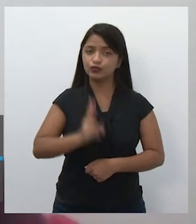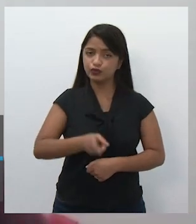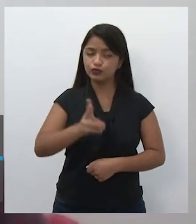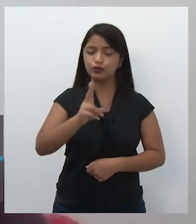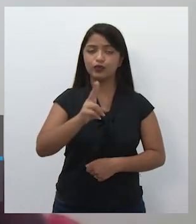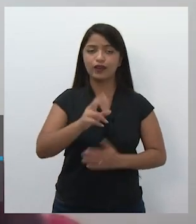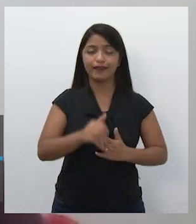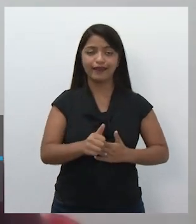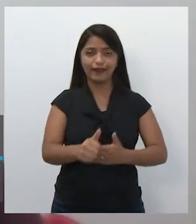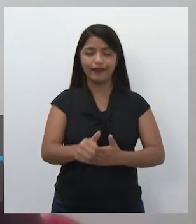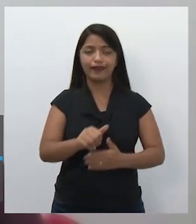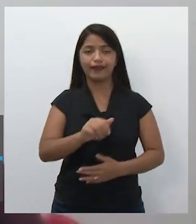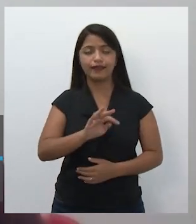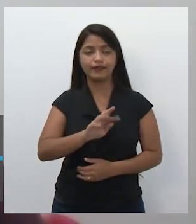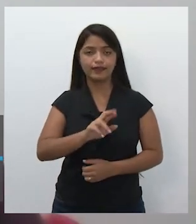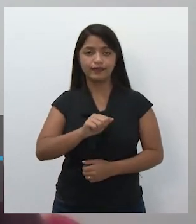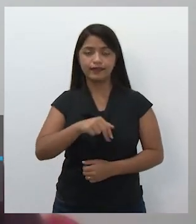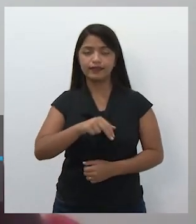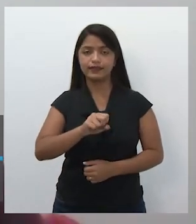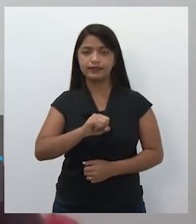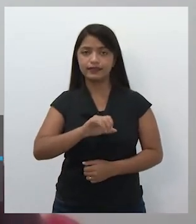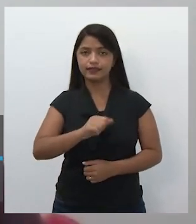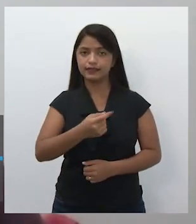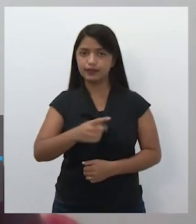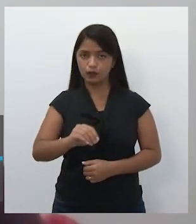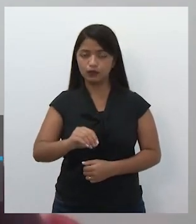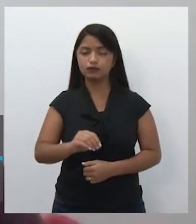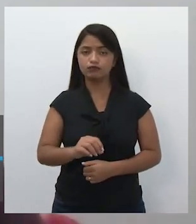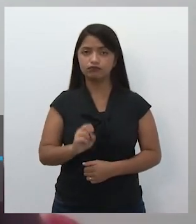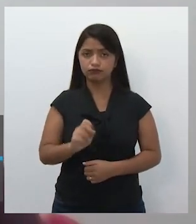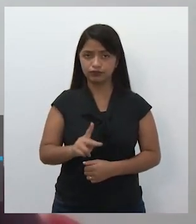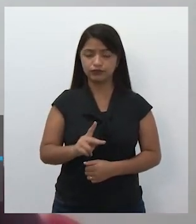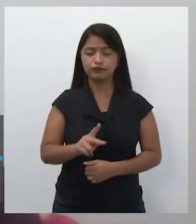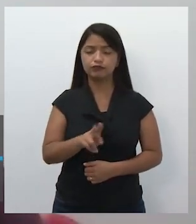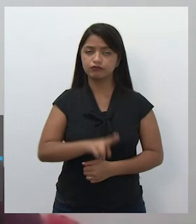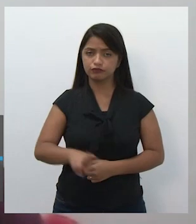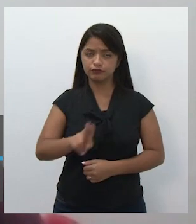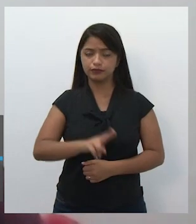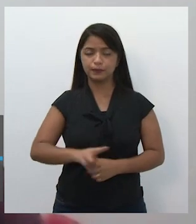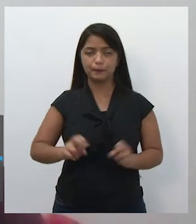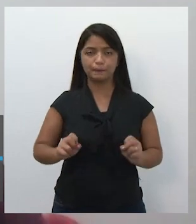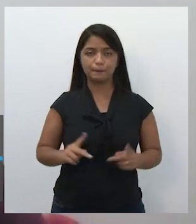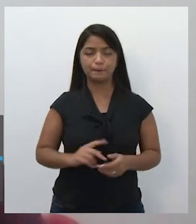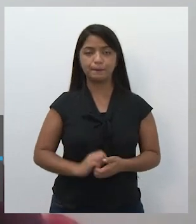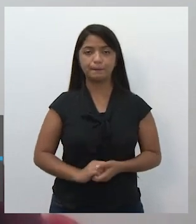de 2020, eles podem ser utilizados, sim, né? Isso não é uma questão, tá ok?